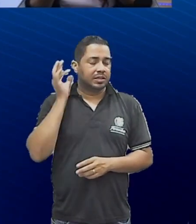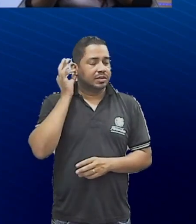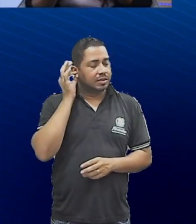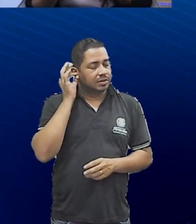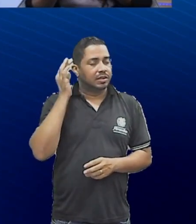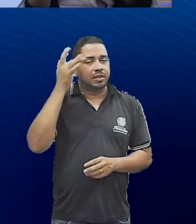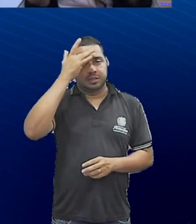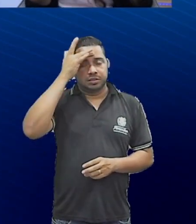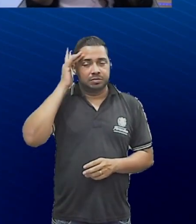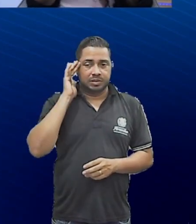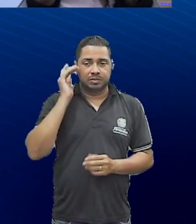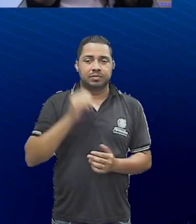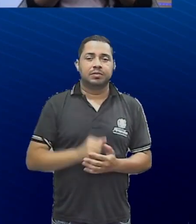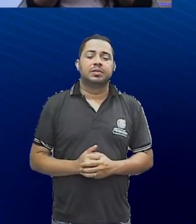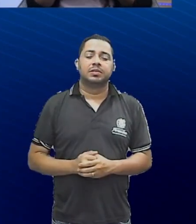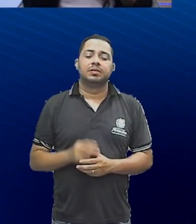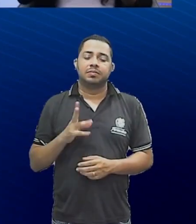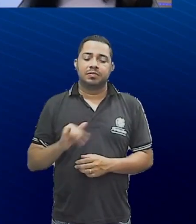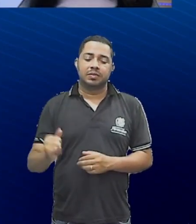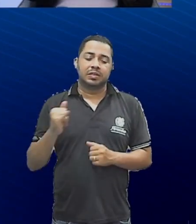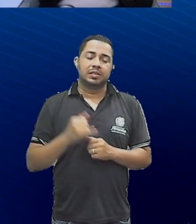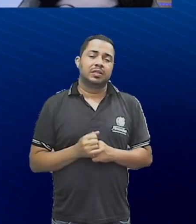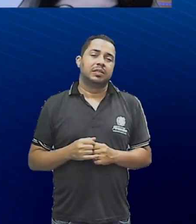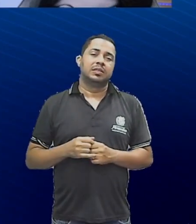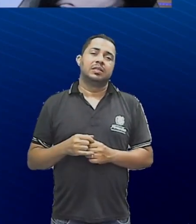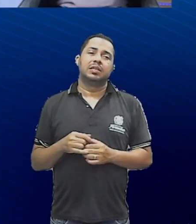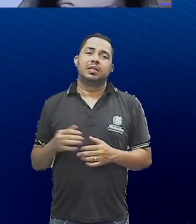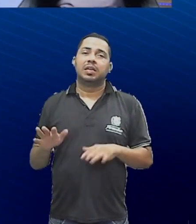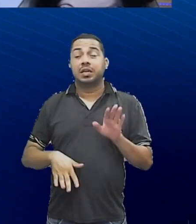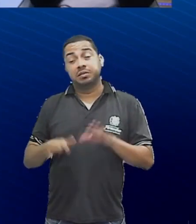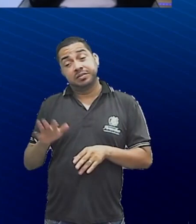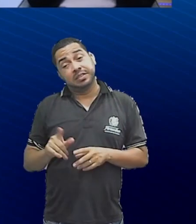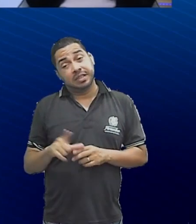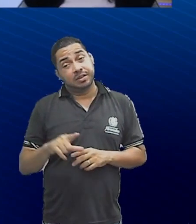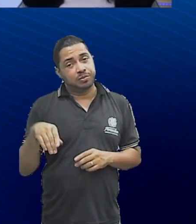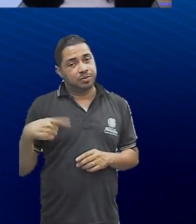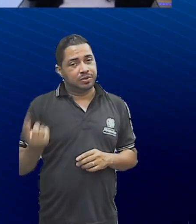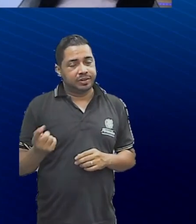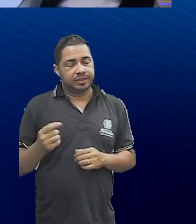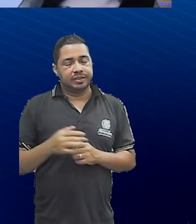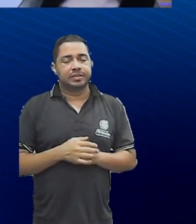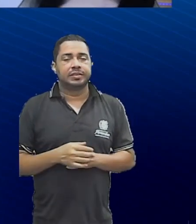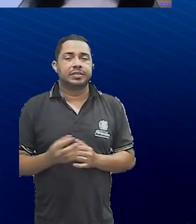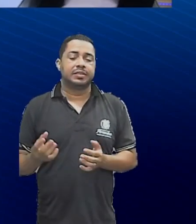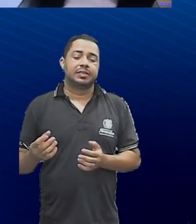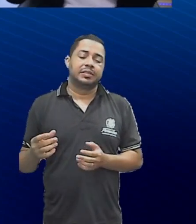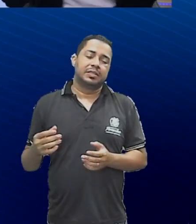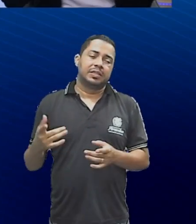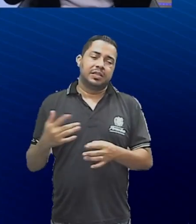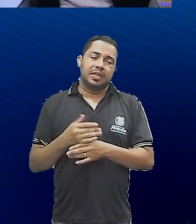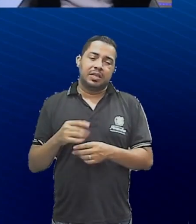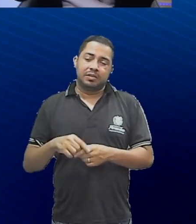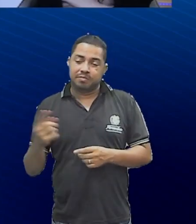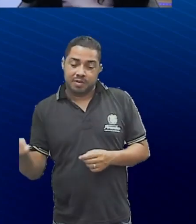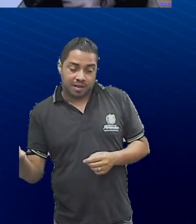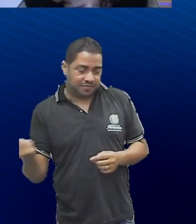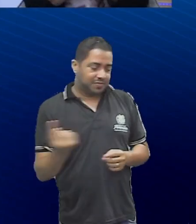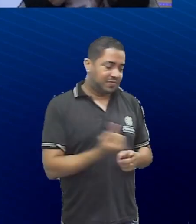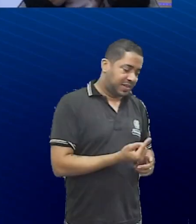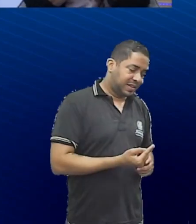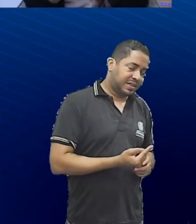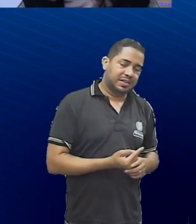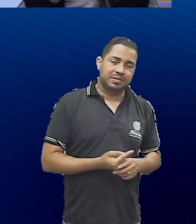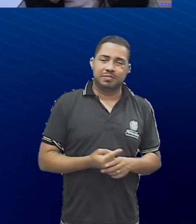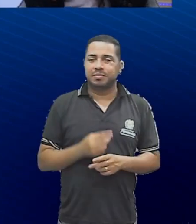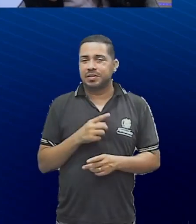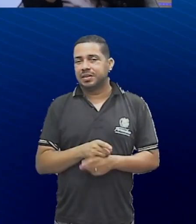as pessoas cruzam, às vezes está do outro lado do centro, mas vai até ele para comer na barraca